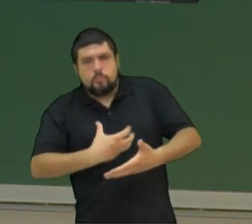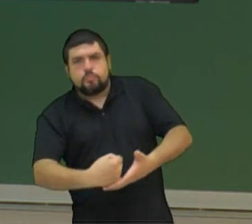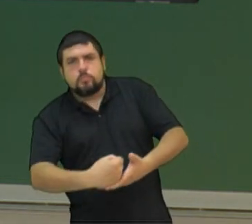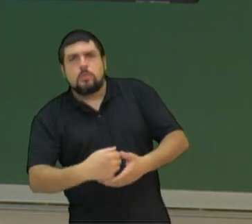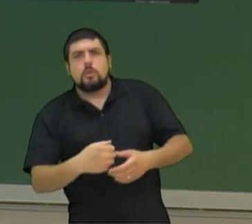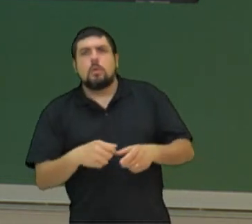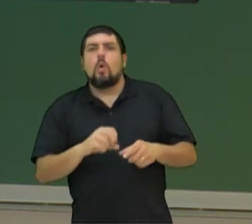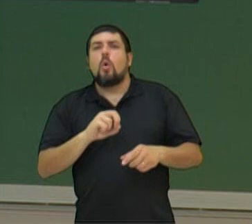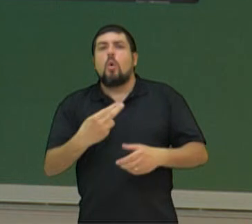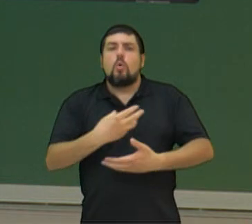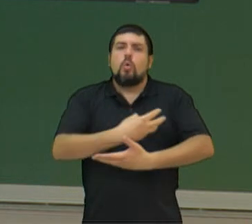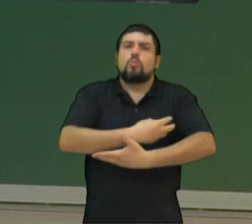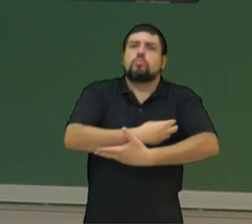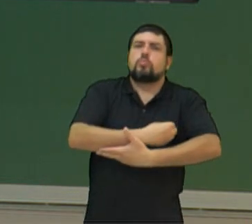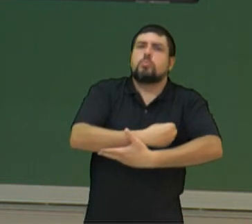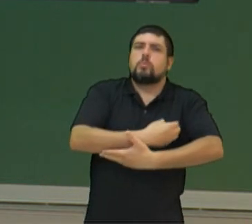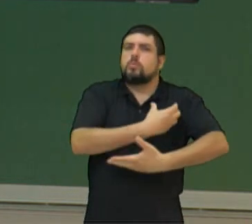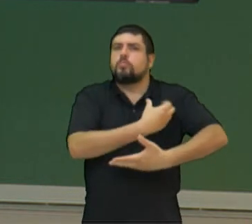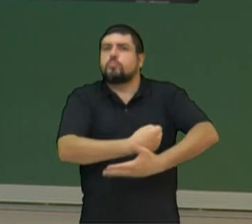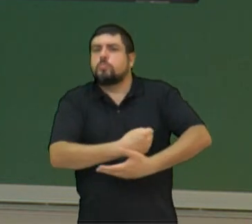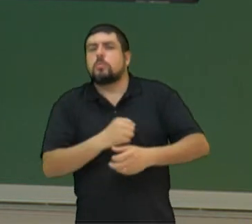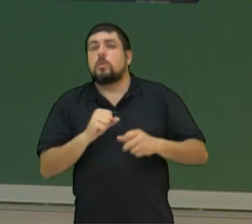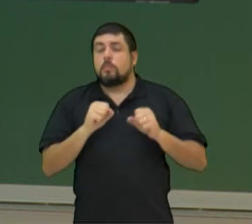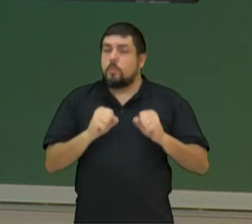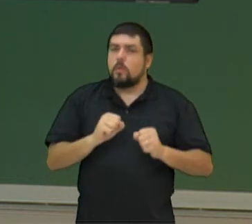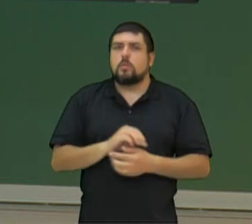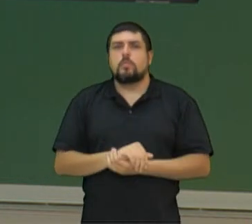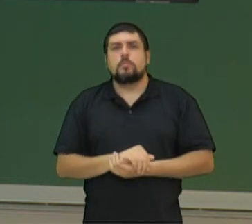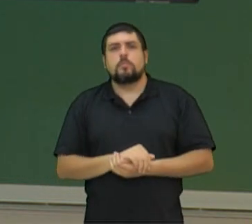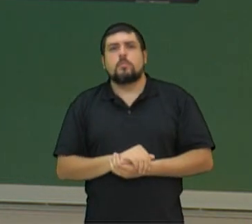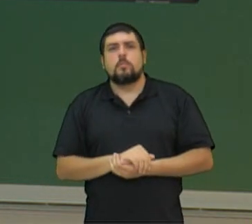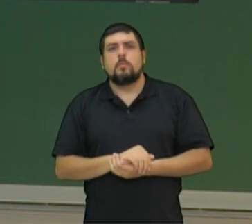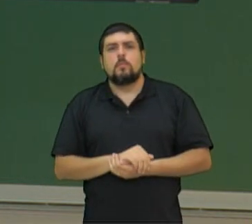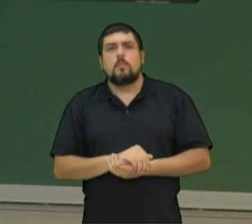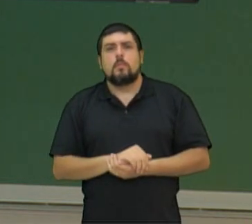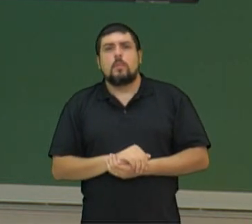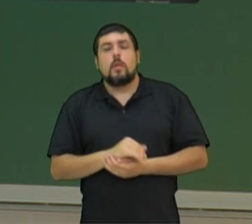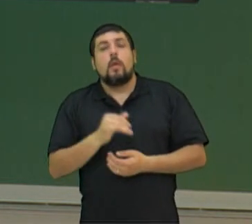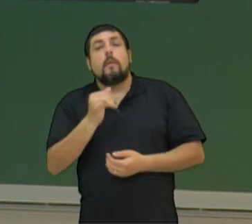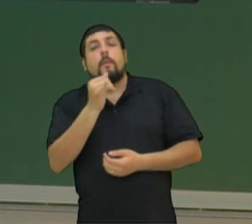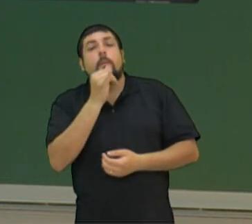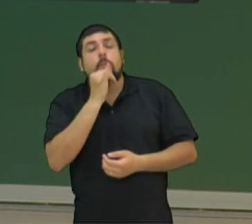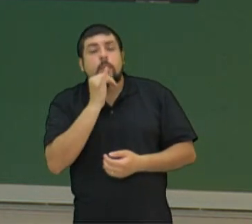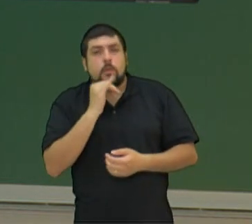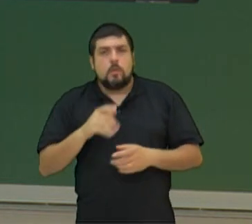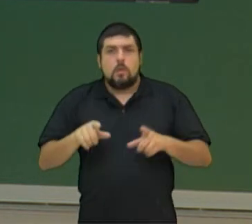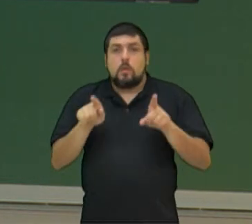Instrumentos que furam, que cortam, por exemplo, até mesmo o alicate